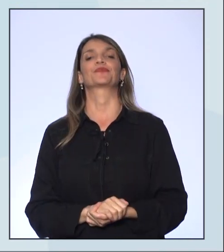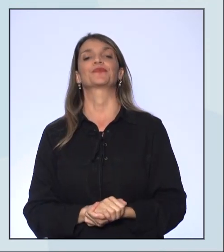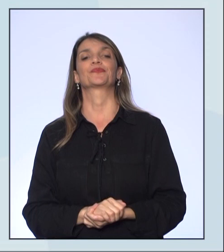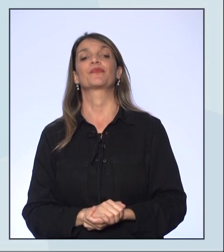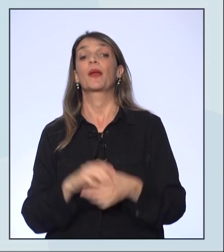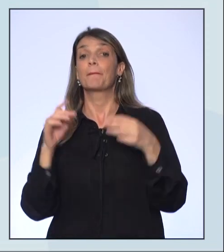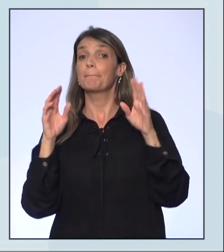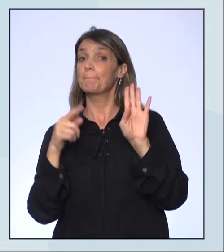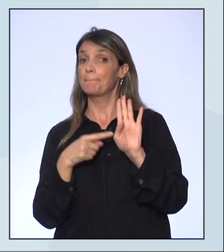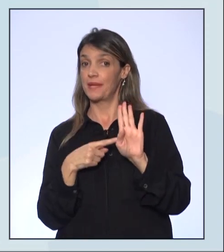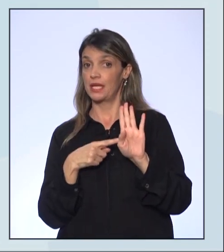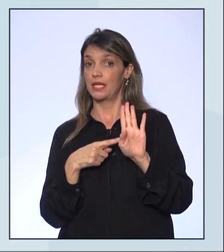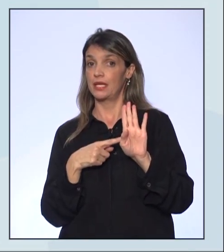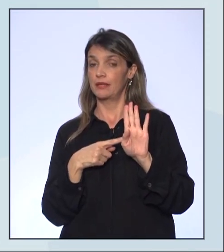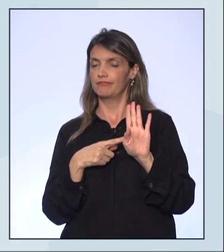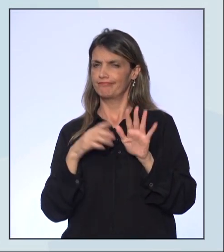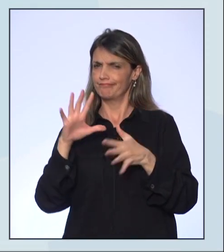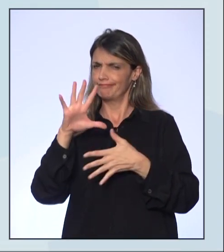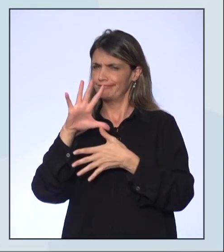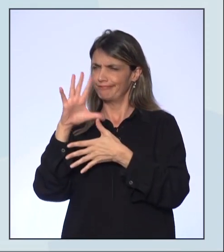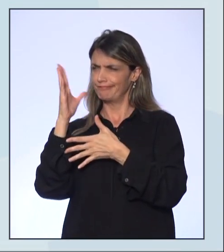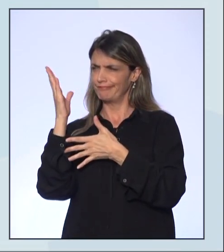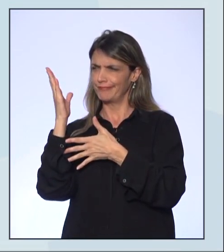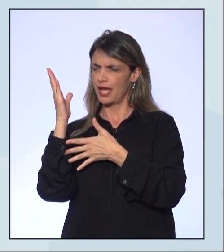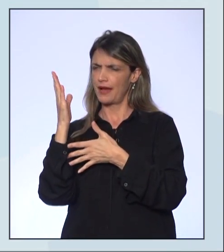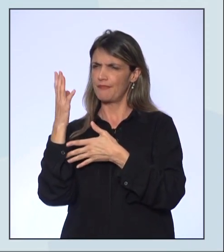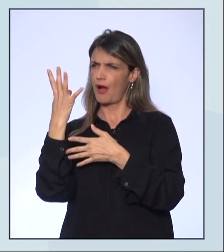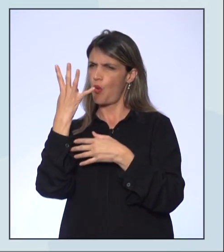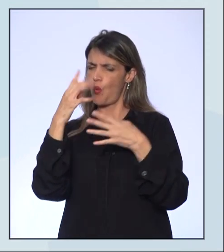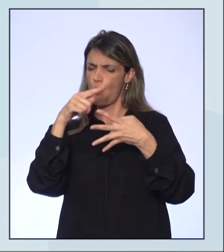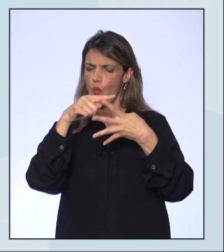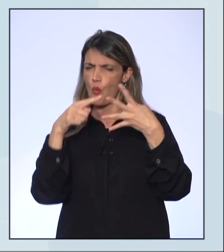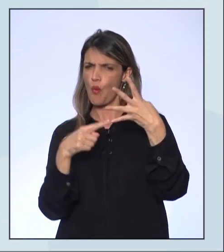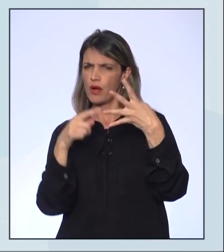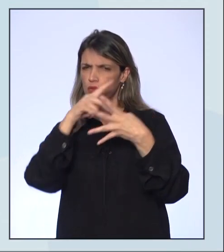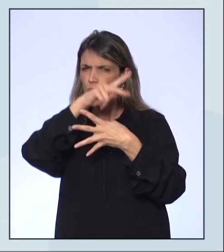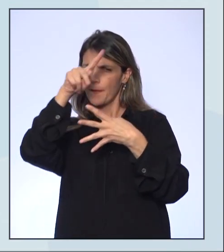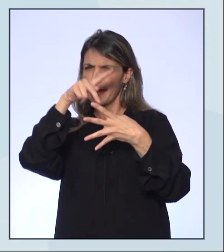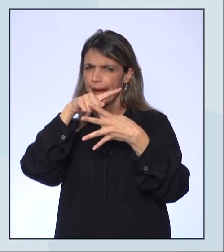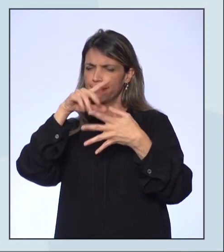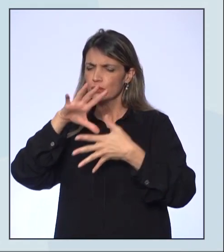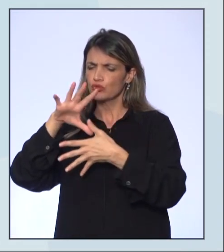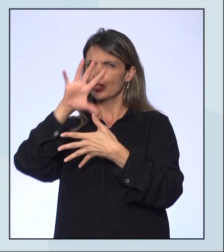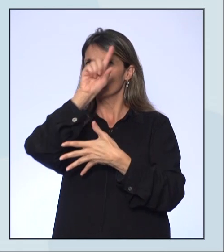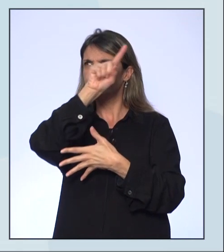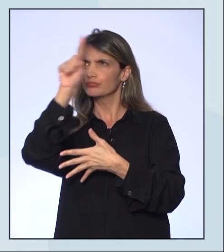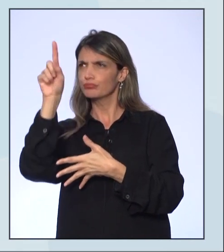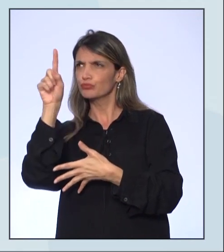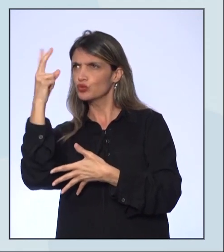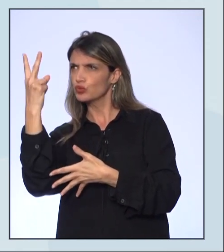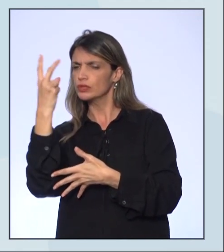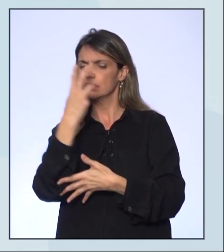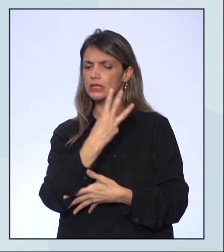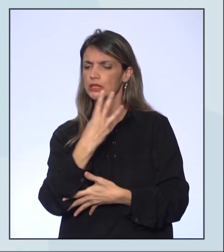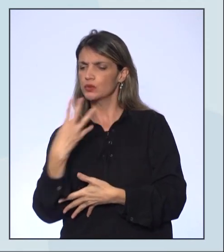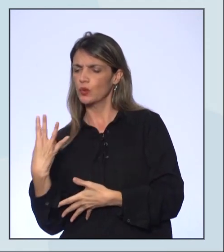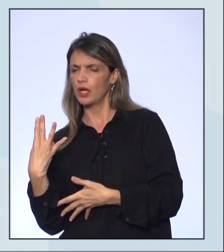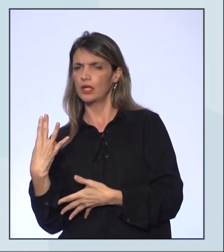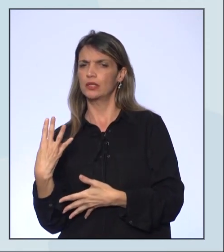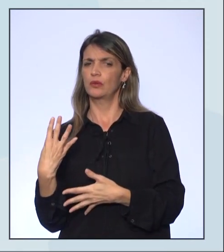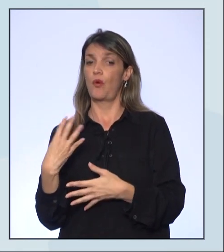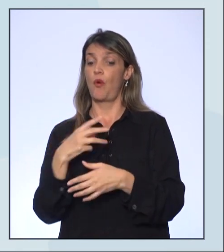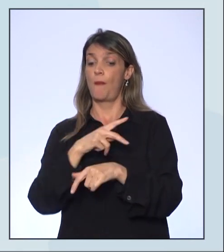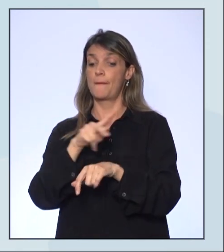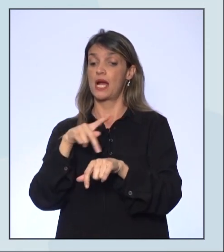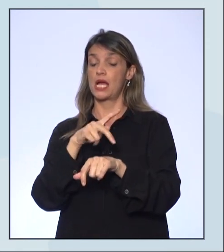para a questão B, observando o mapa, cite 4 países, um de cada continente, que pertence aos países do Sul. Os